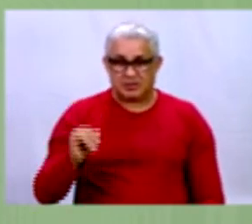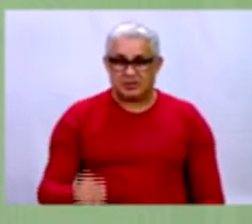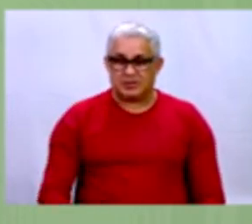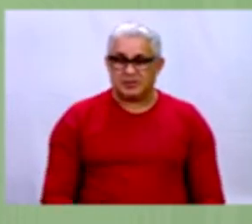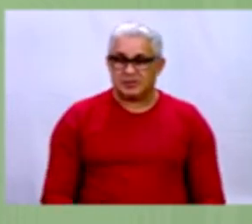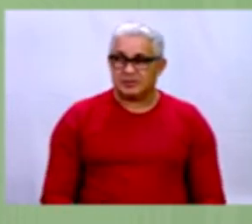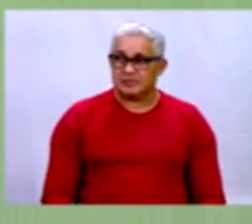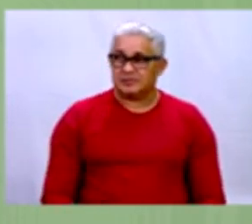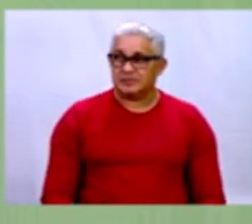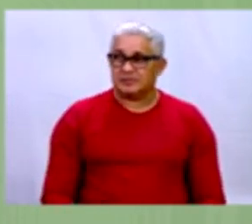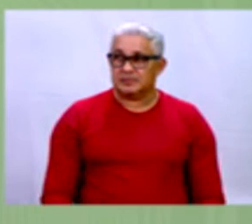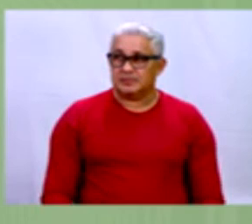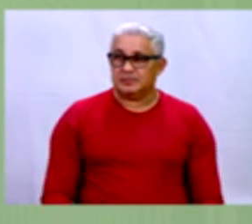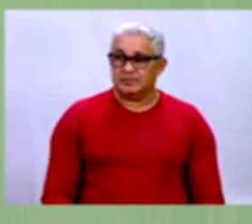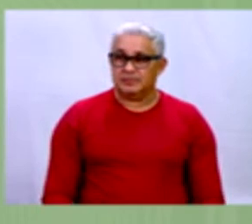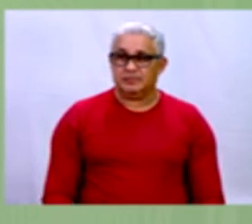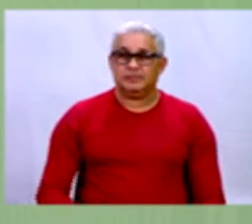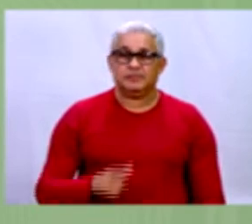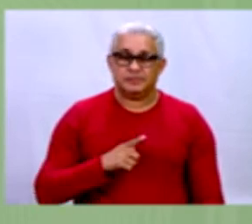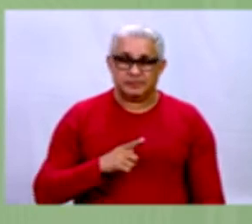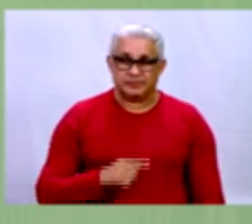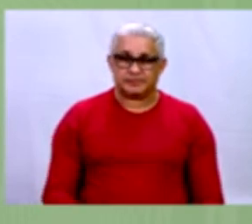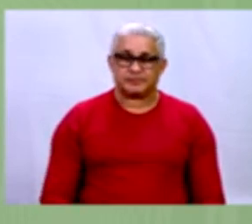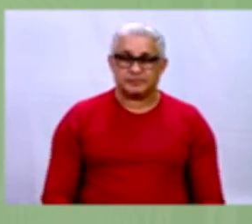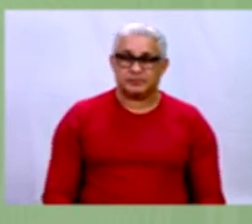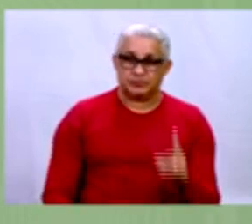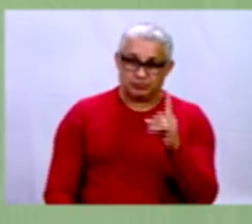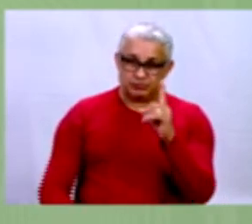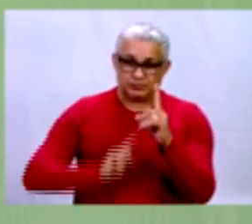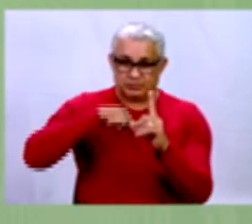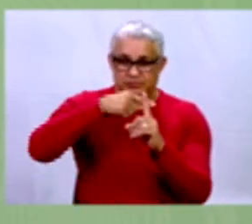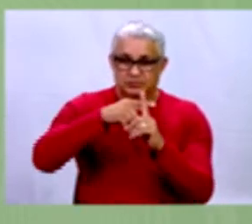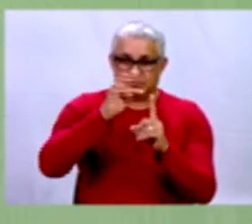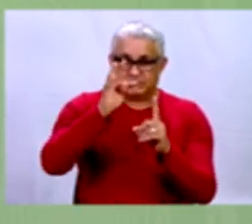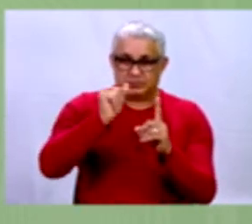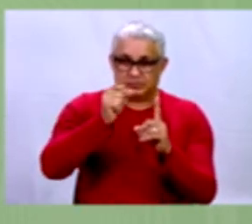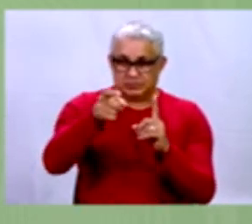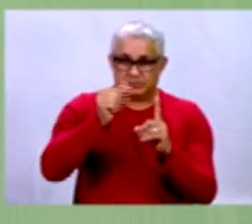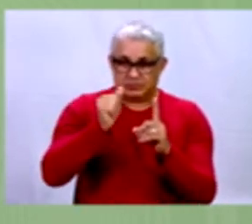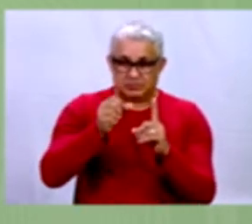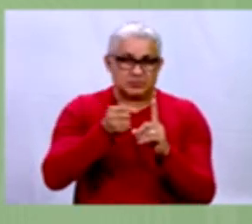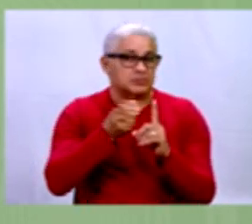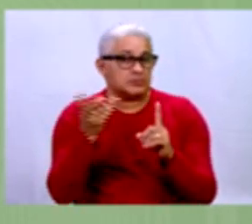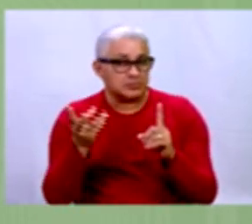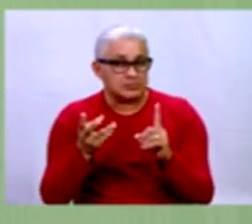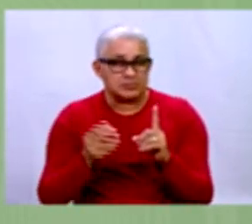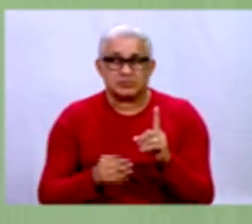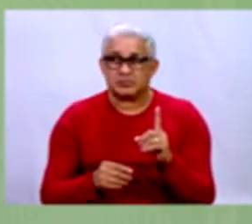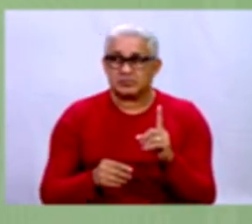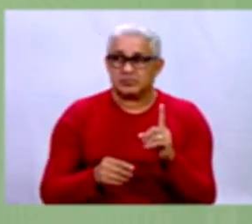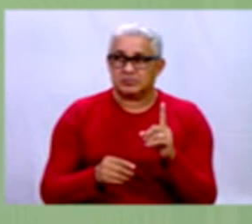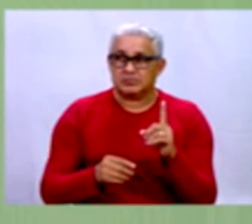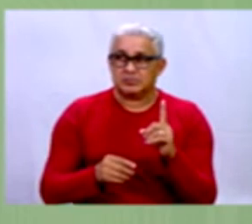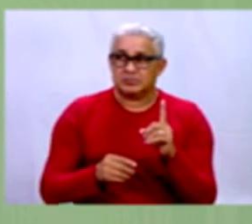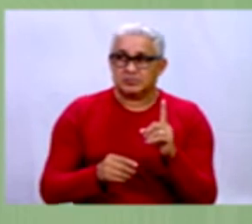tá? Então, a gente tem 1 mais taxa. Quanto que é a minha taxa? 1 mais